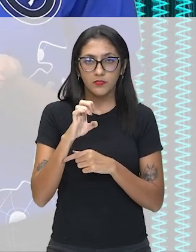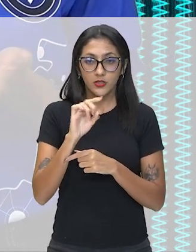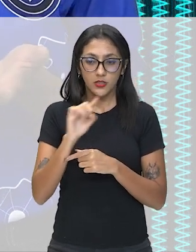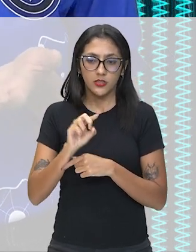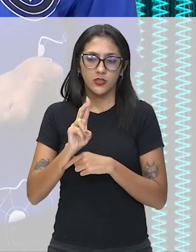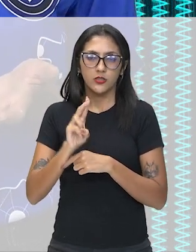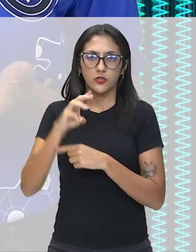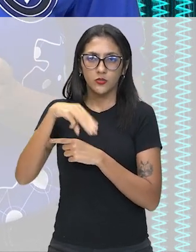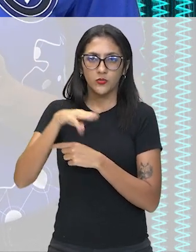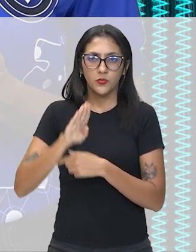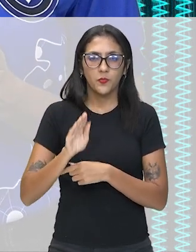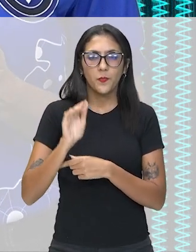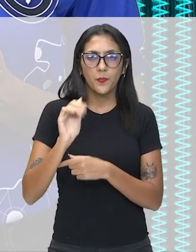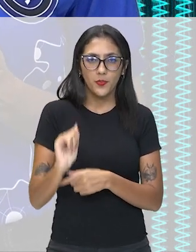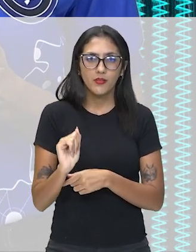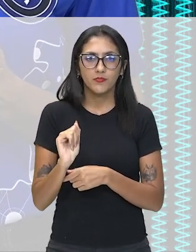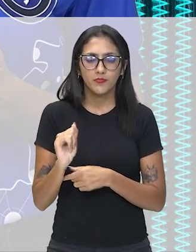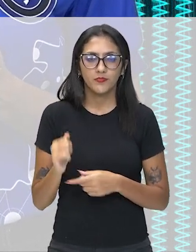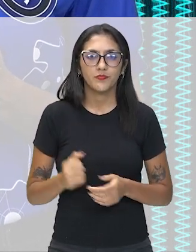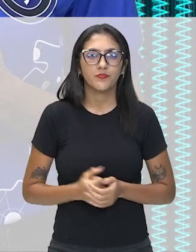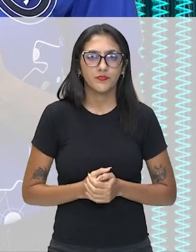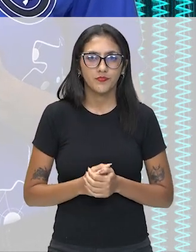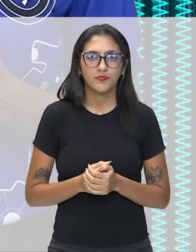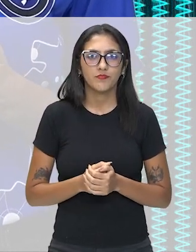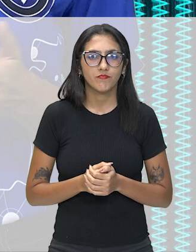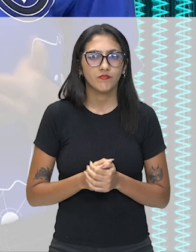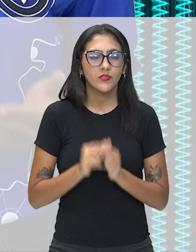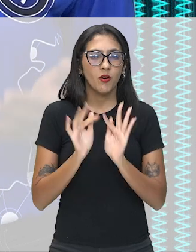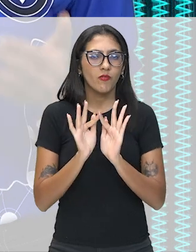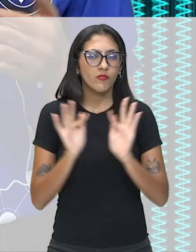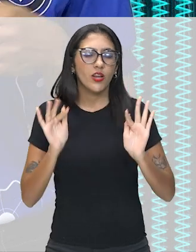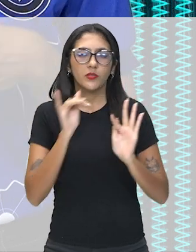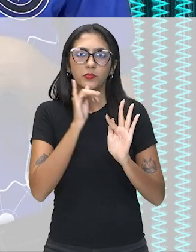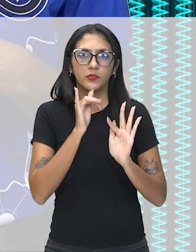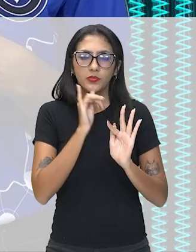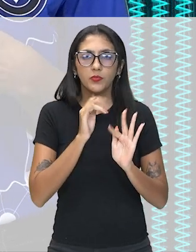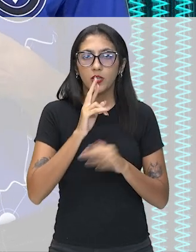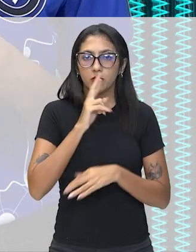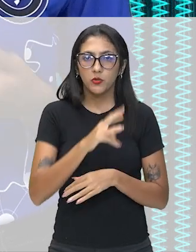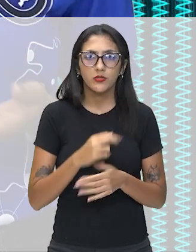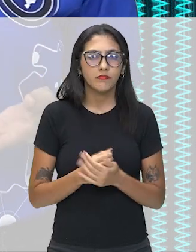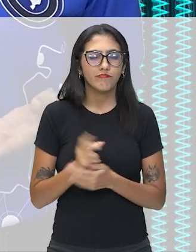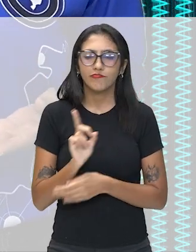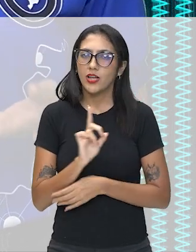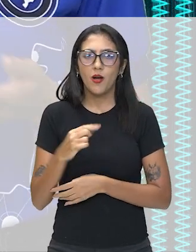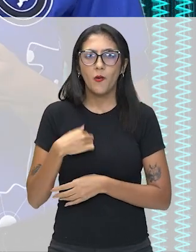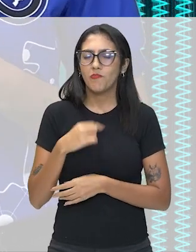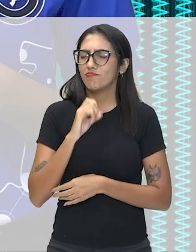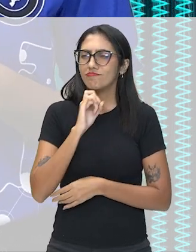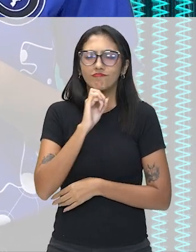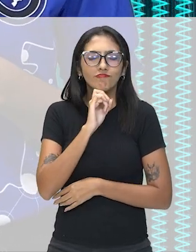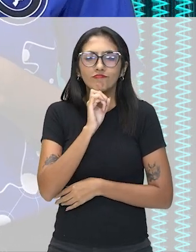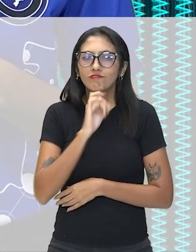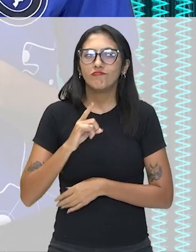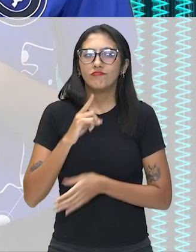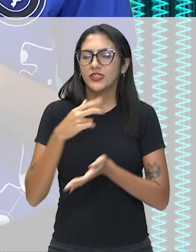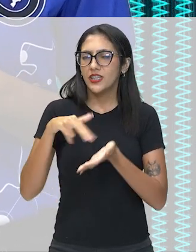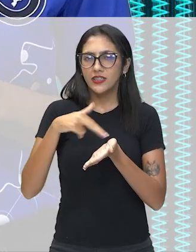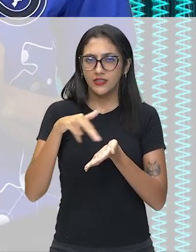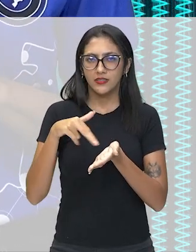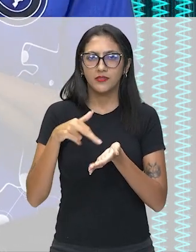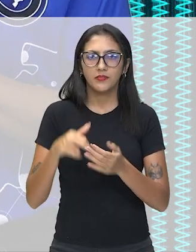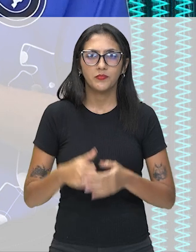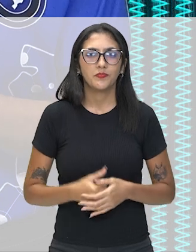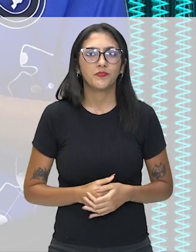zumba. No, I can't dance zumba. Não, eu não consigo dançar zumba,